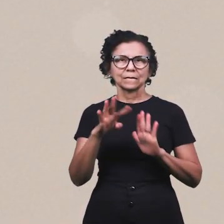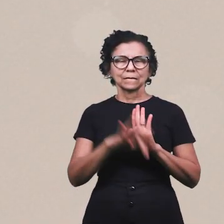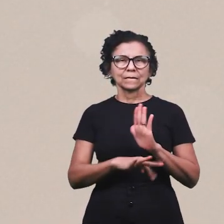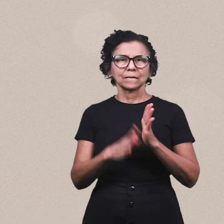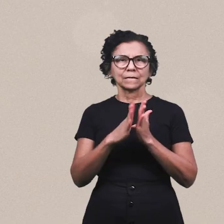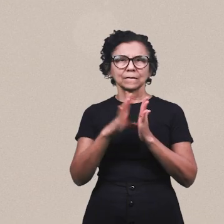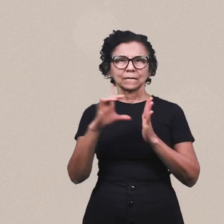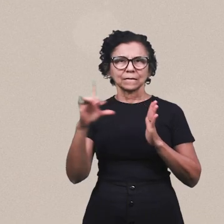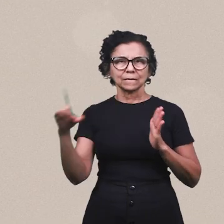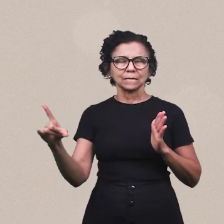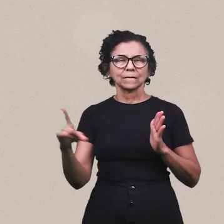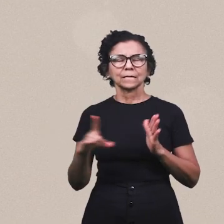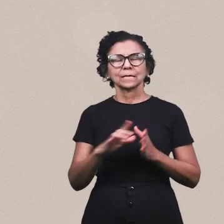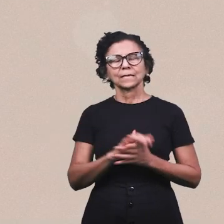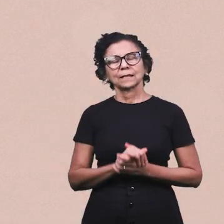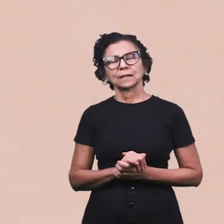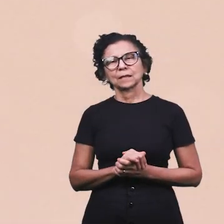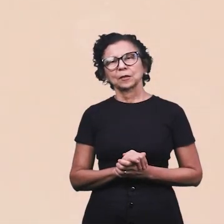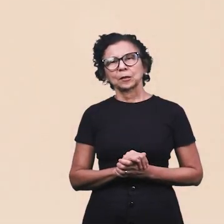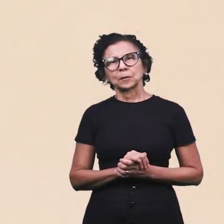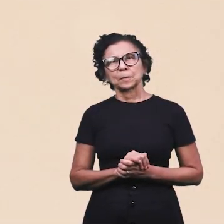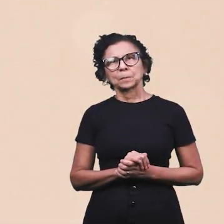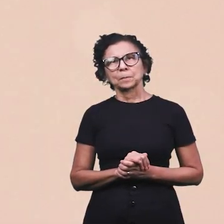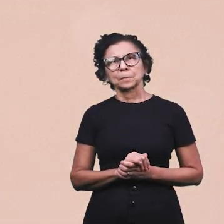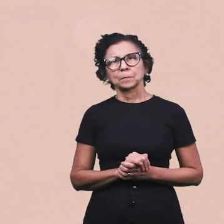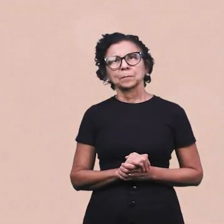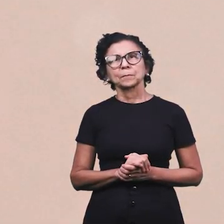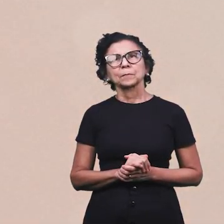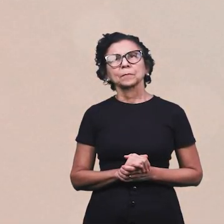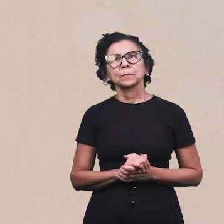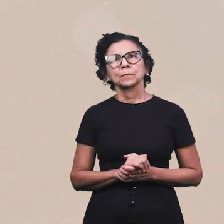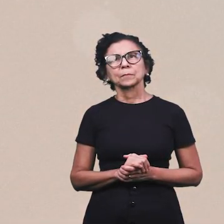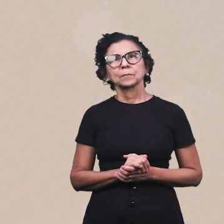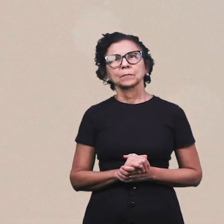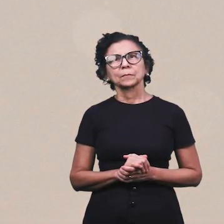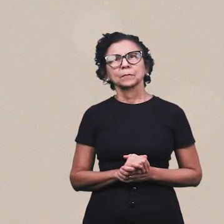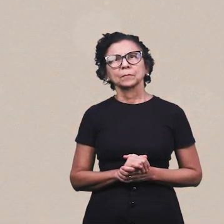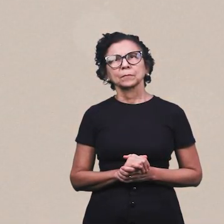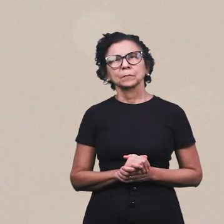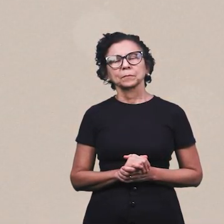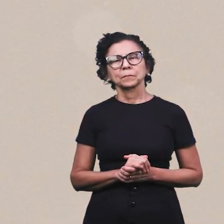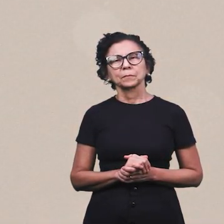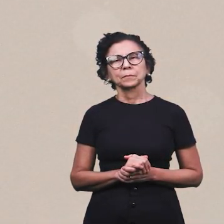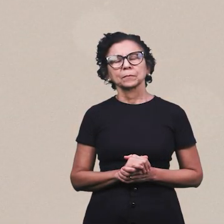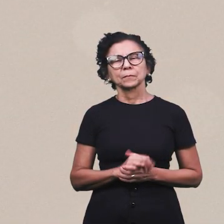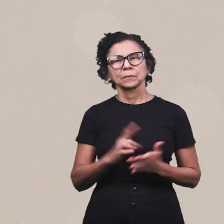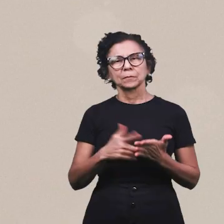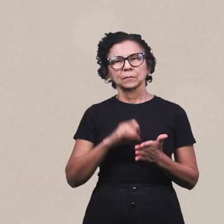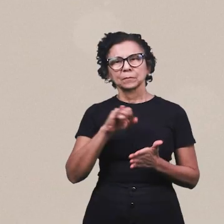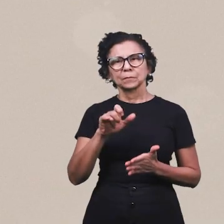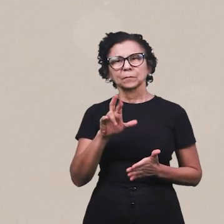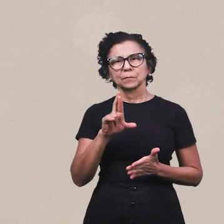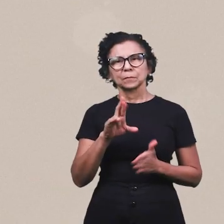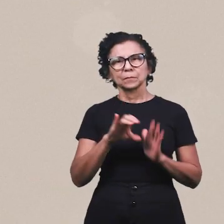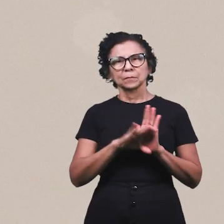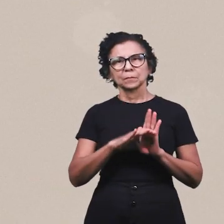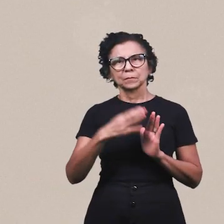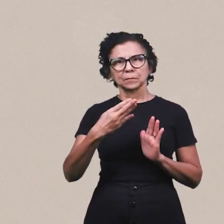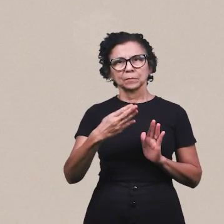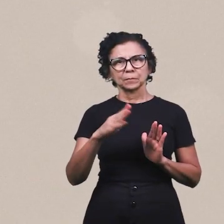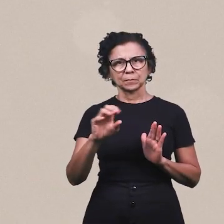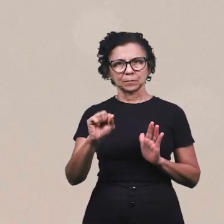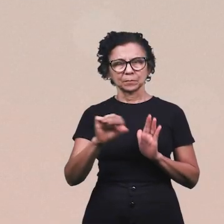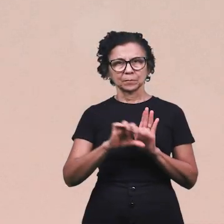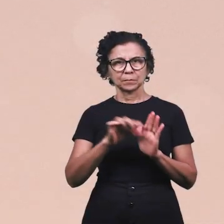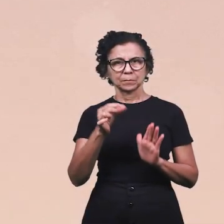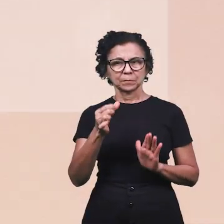a meditação, e os irmãos podem acompanhar em Jeremias 48, no